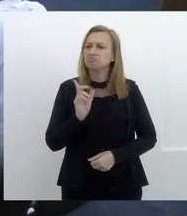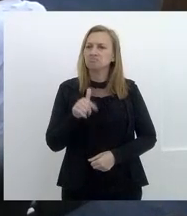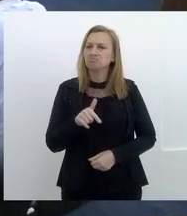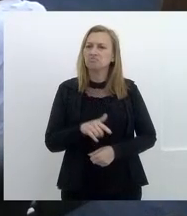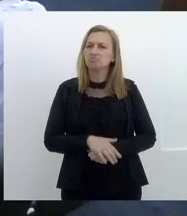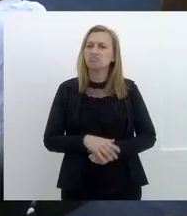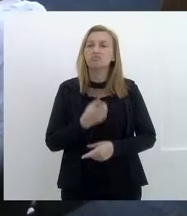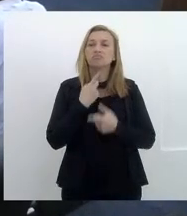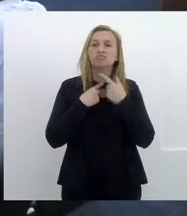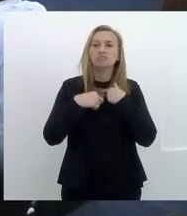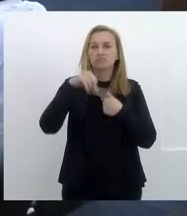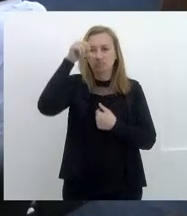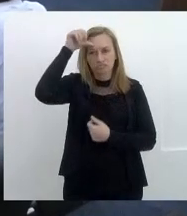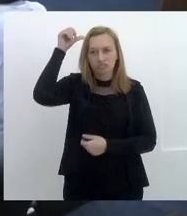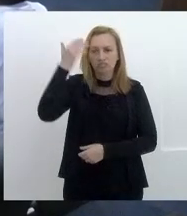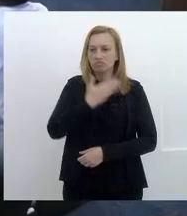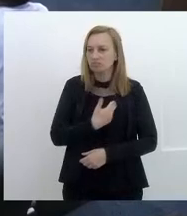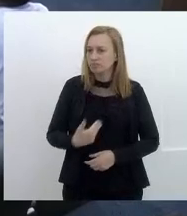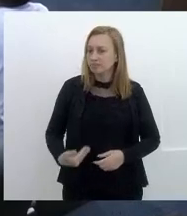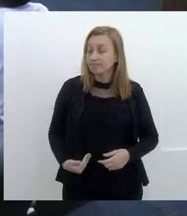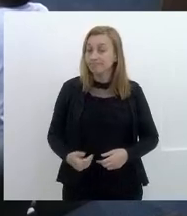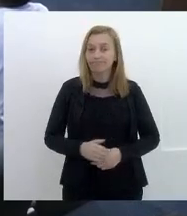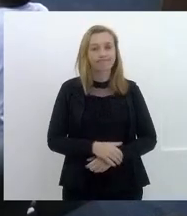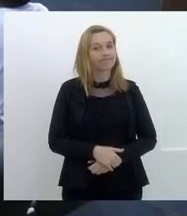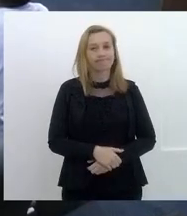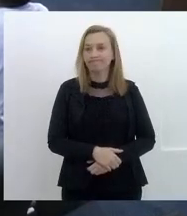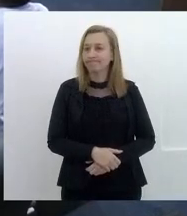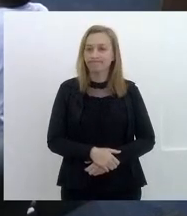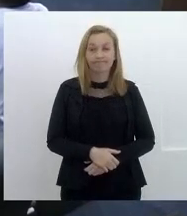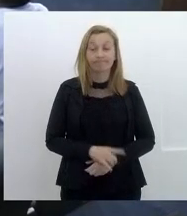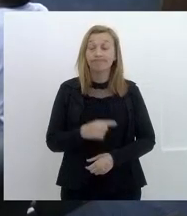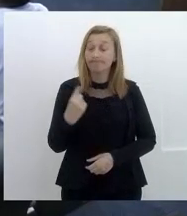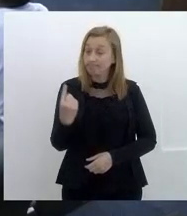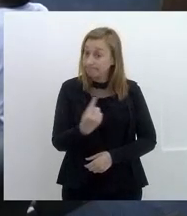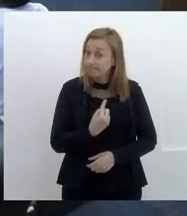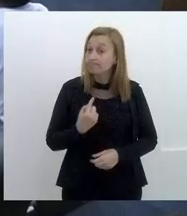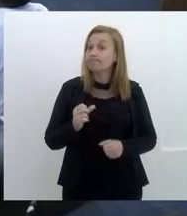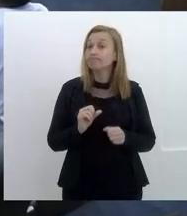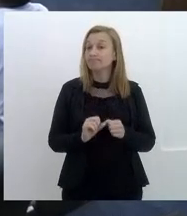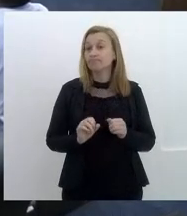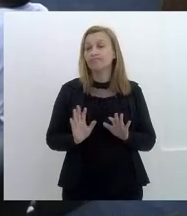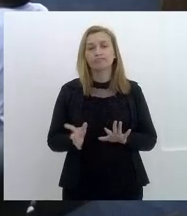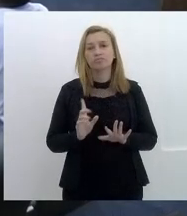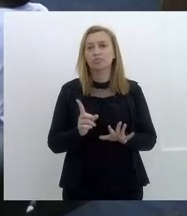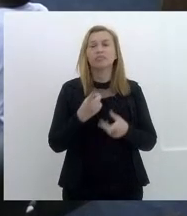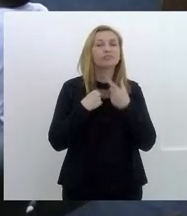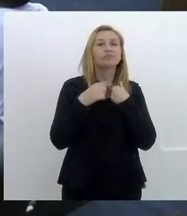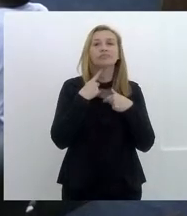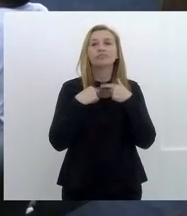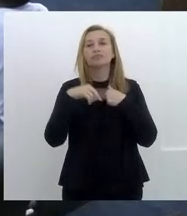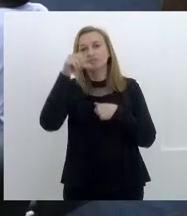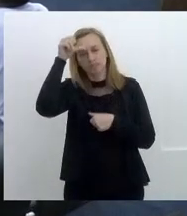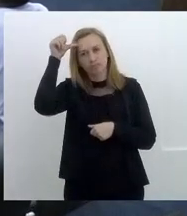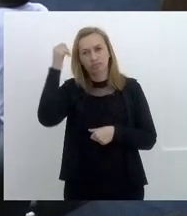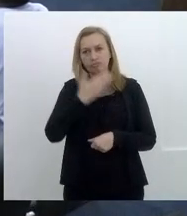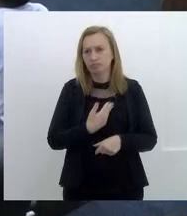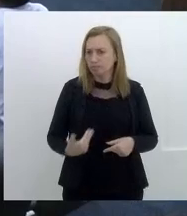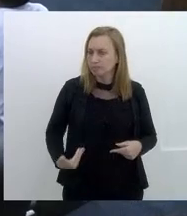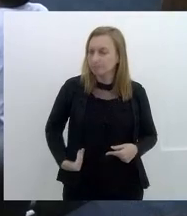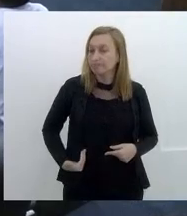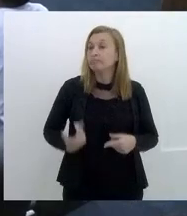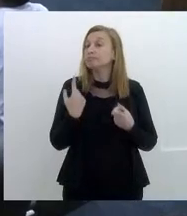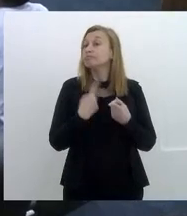do governador Carol de Castro e nós estamos fazendo isso não vontade do governo Cláudio Castro